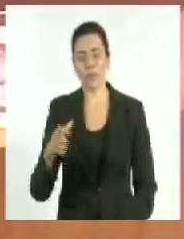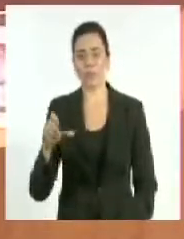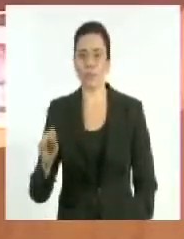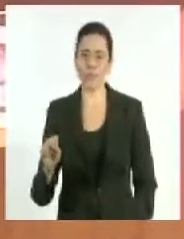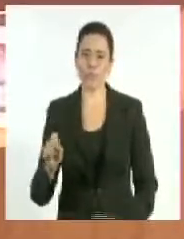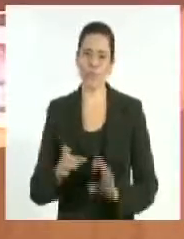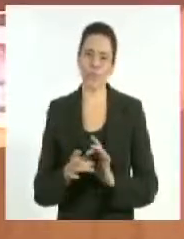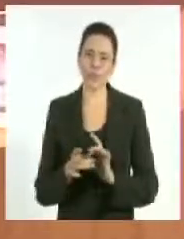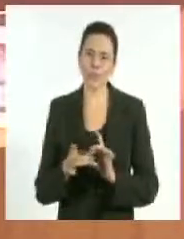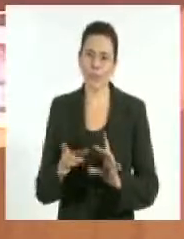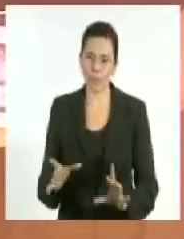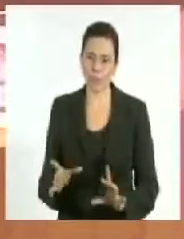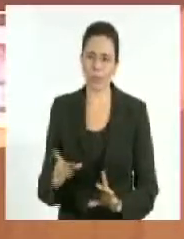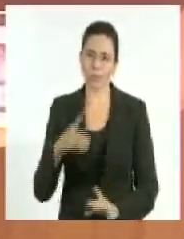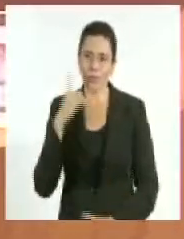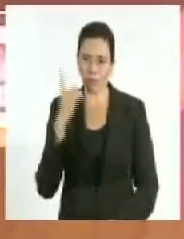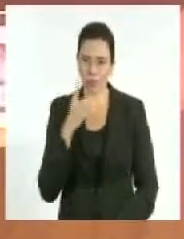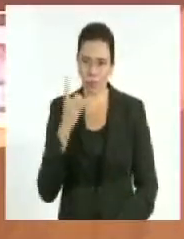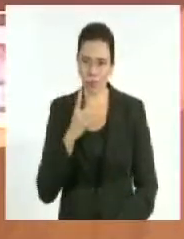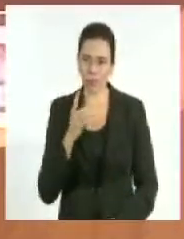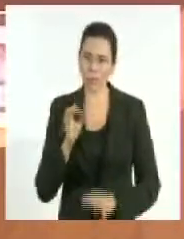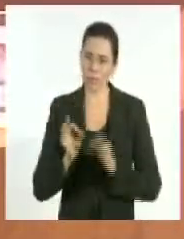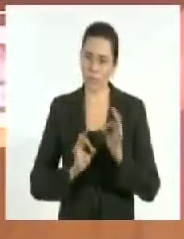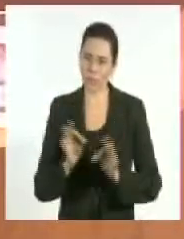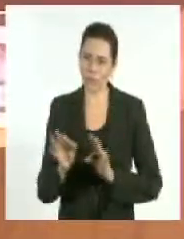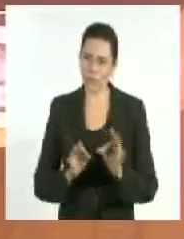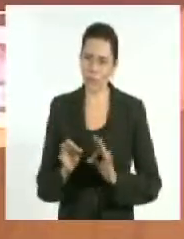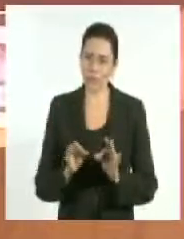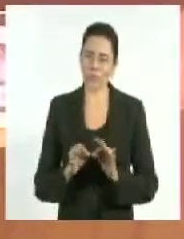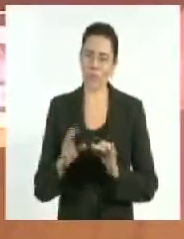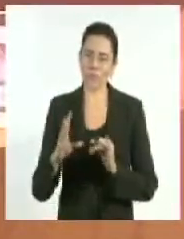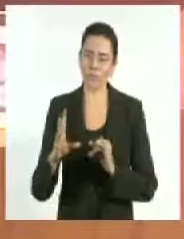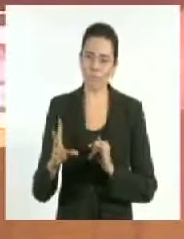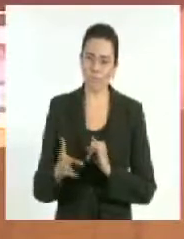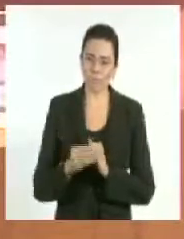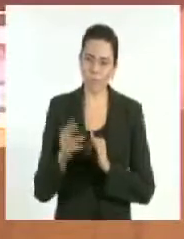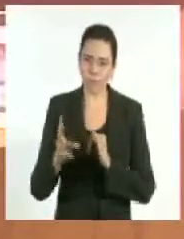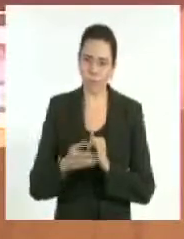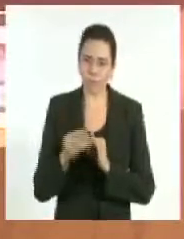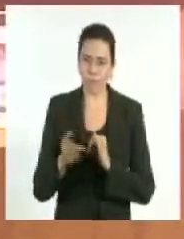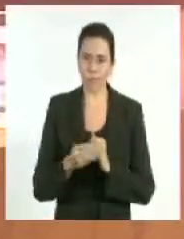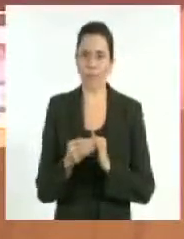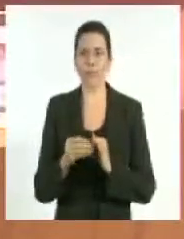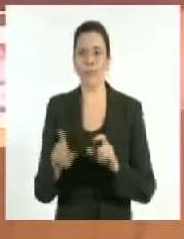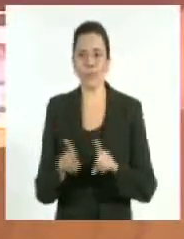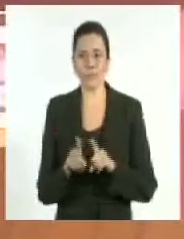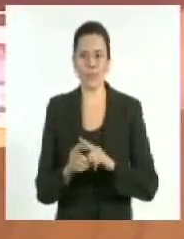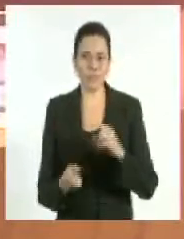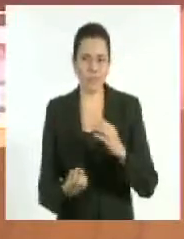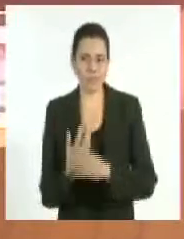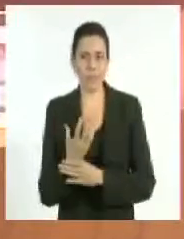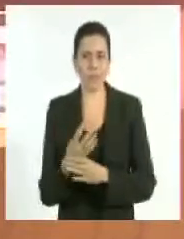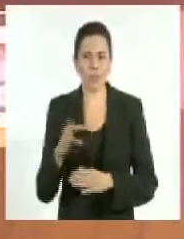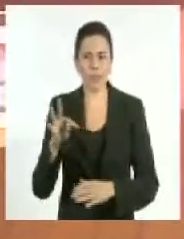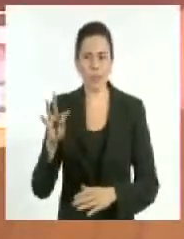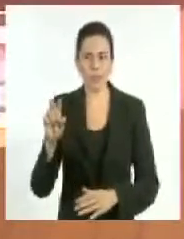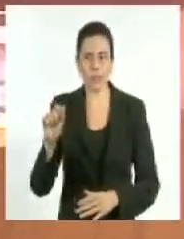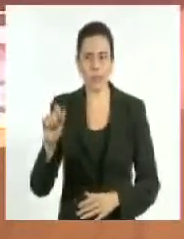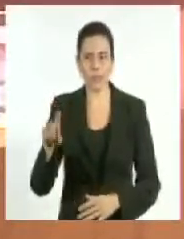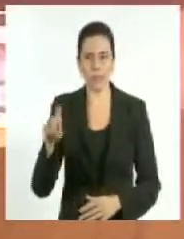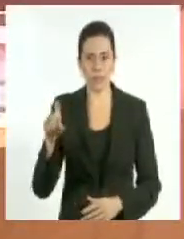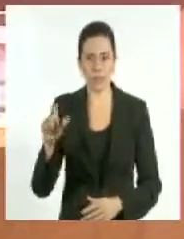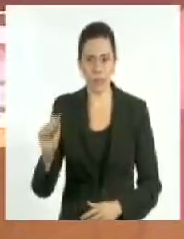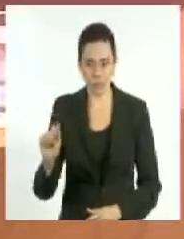deputados legislar sobre questão tributária, que é o caso desta taxa, desde que